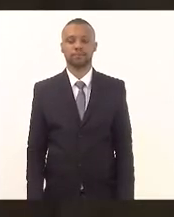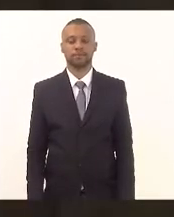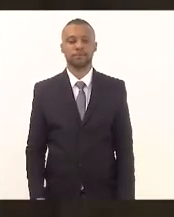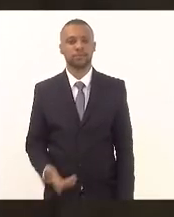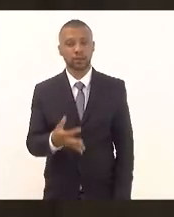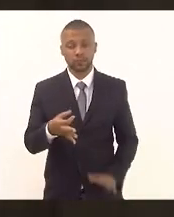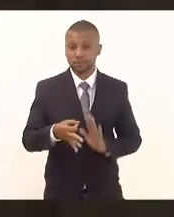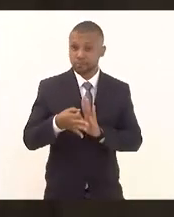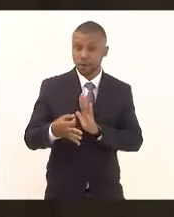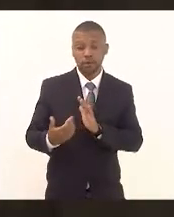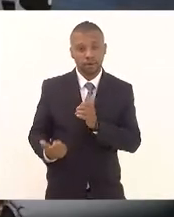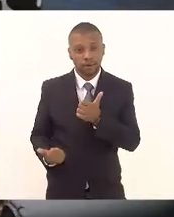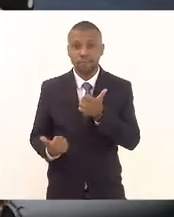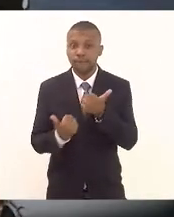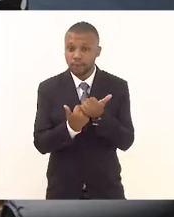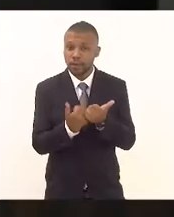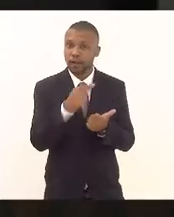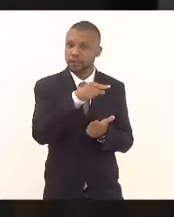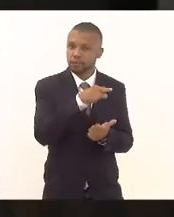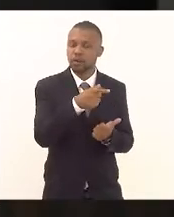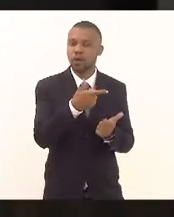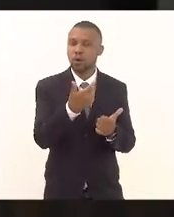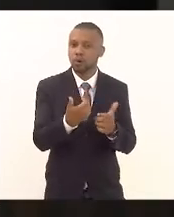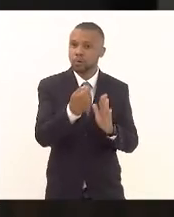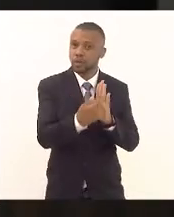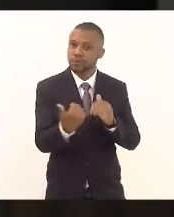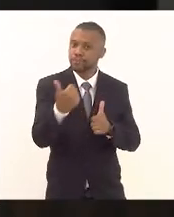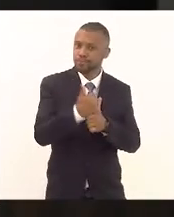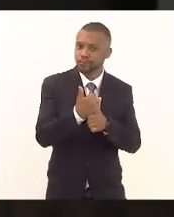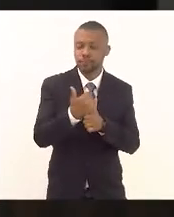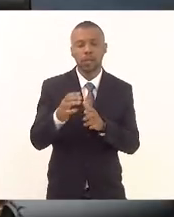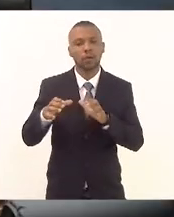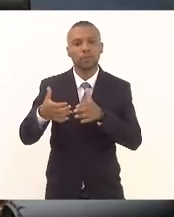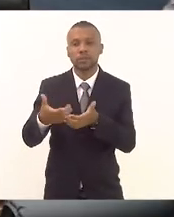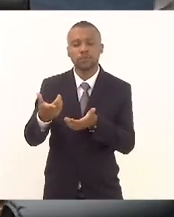Parecer favorável ao substitutivo. Pela Comissão de Economia, deputado Valdec.